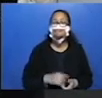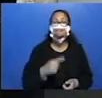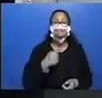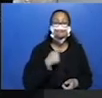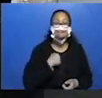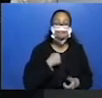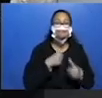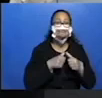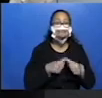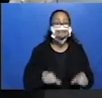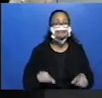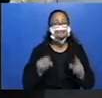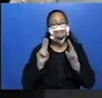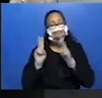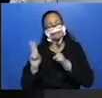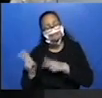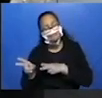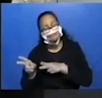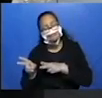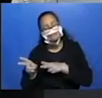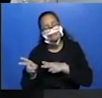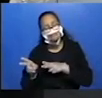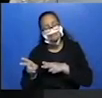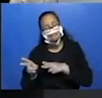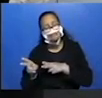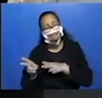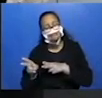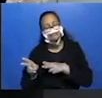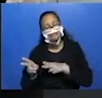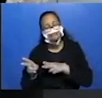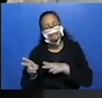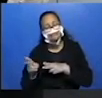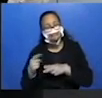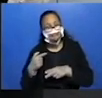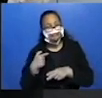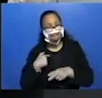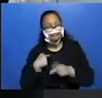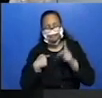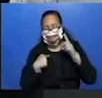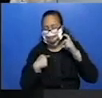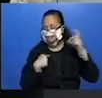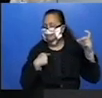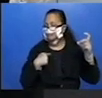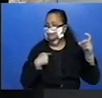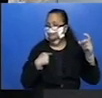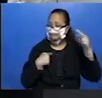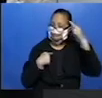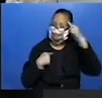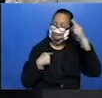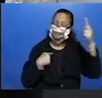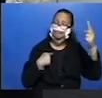Eu estava dormindo. De repente, eu ouvi um barulho e logo pensei que era um